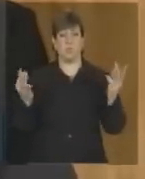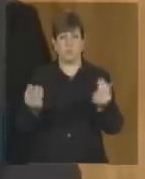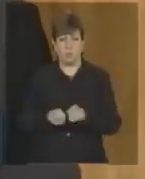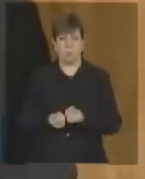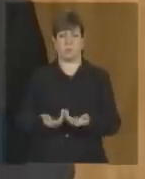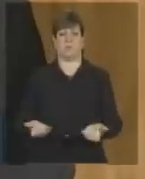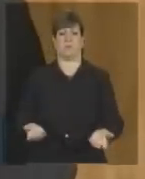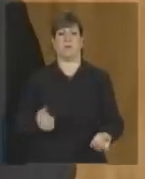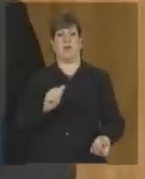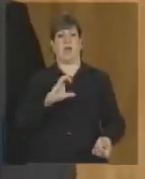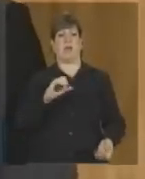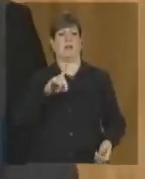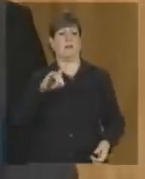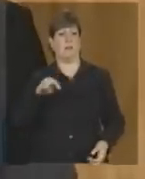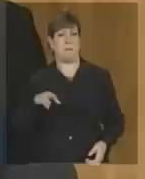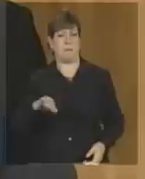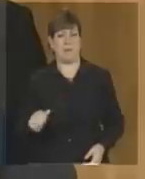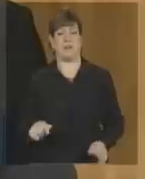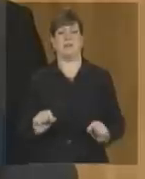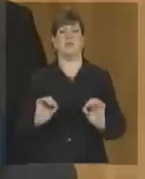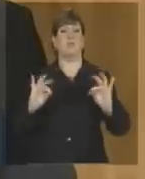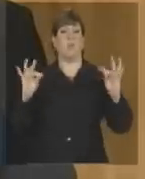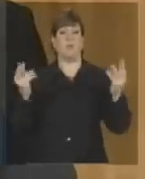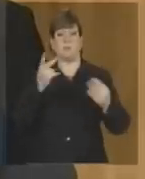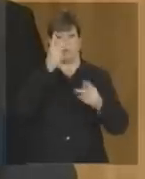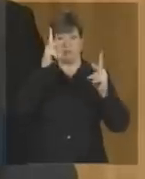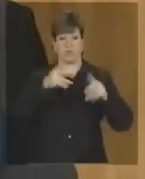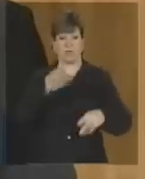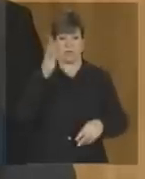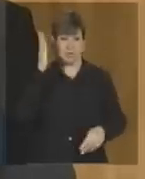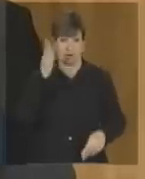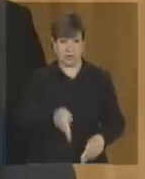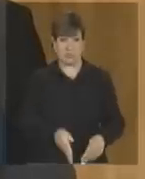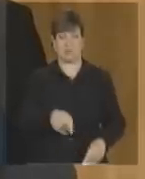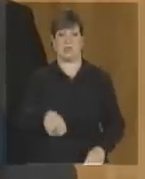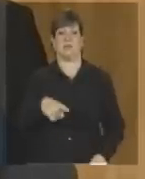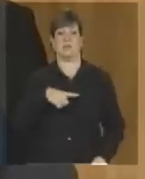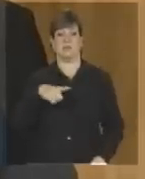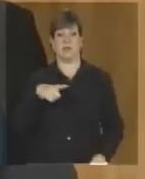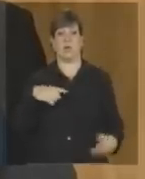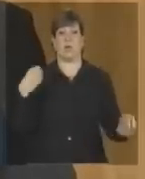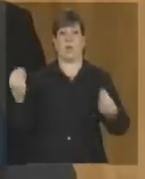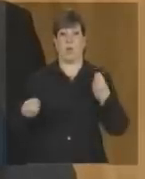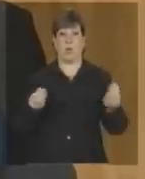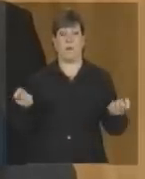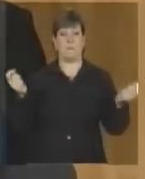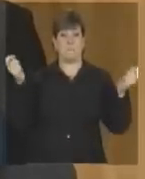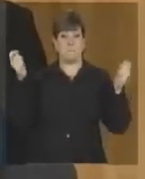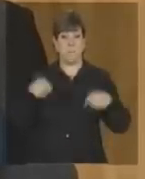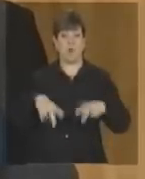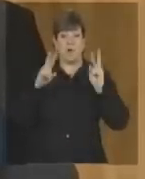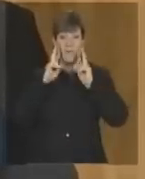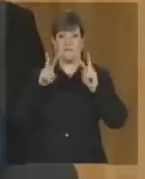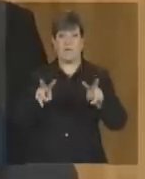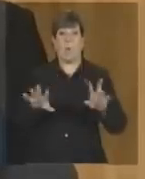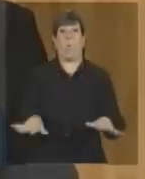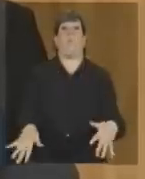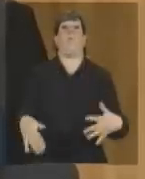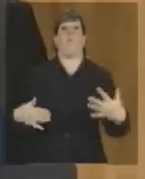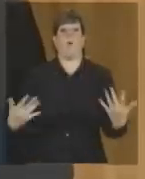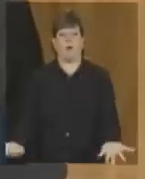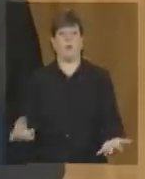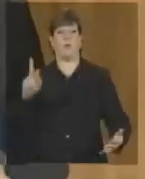e o meio acadêmico, mas também as pessoas mais diretamente, de modo que eles possam ver qual o papel